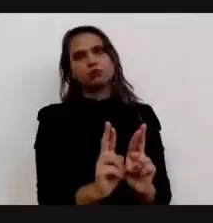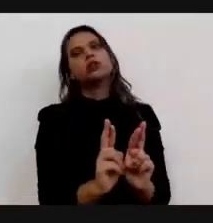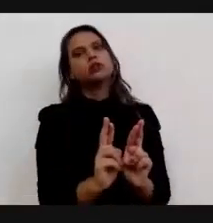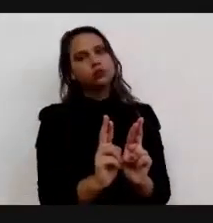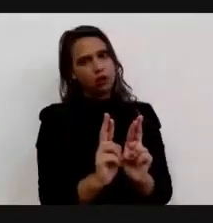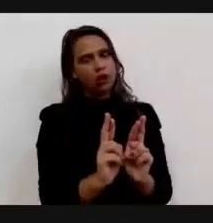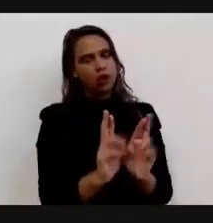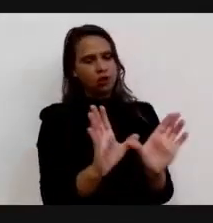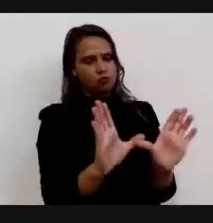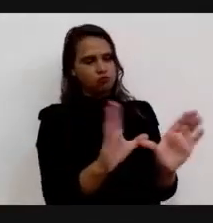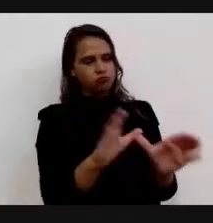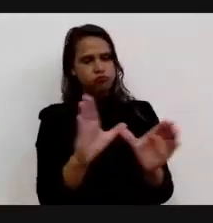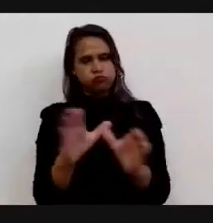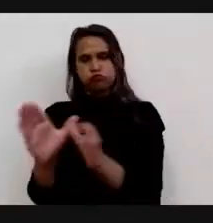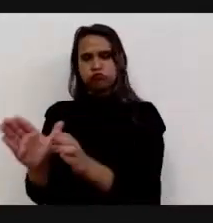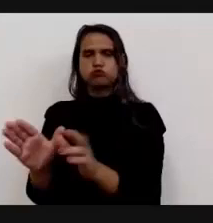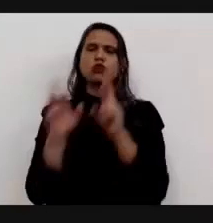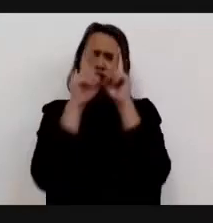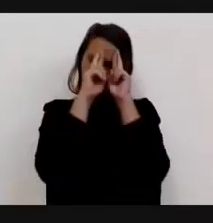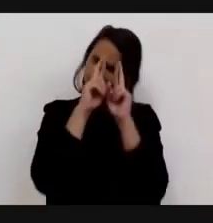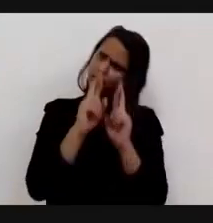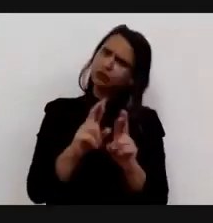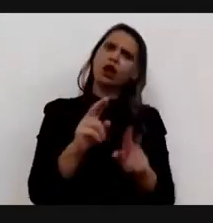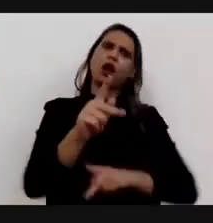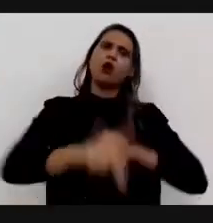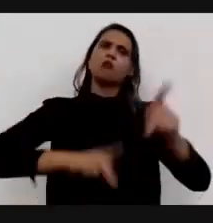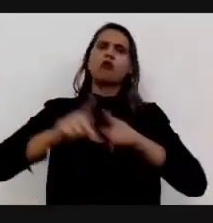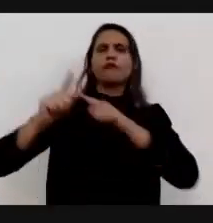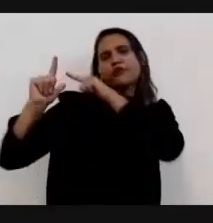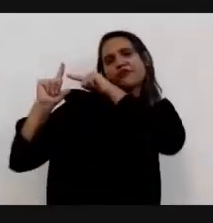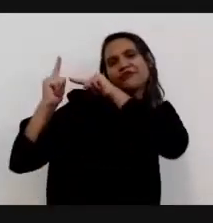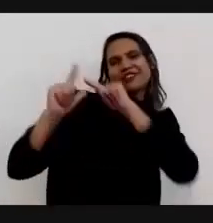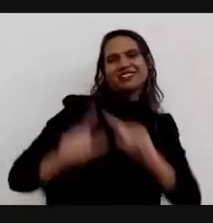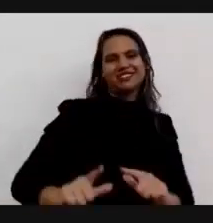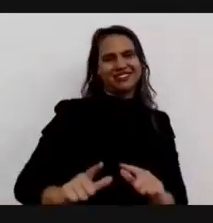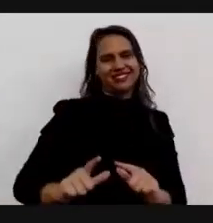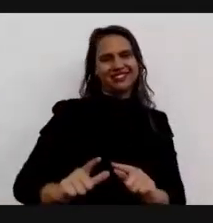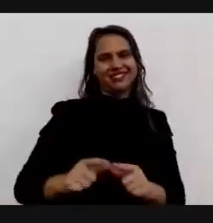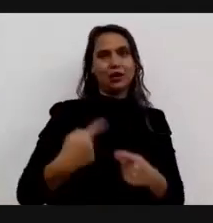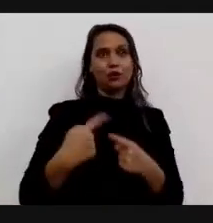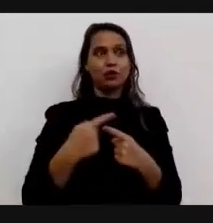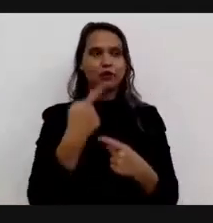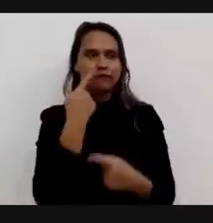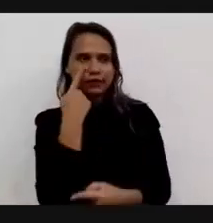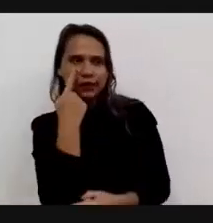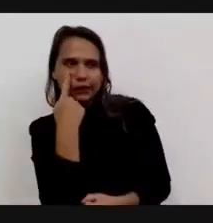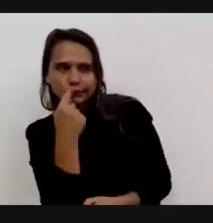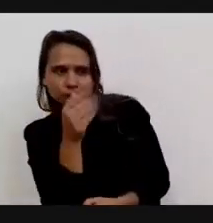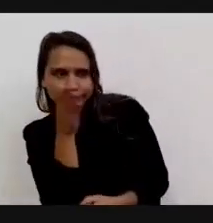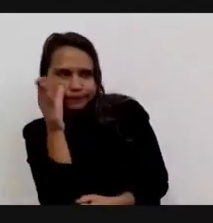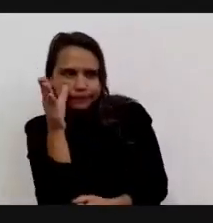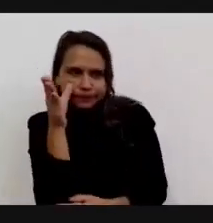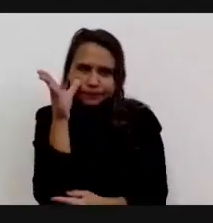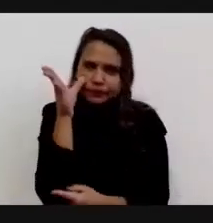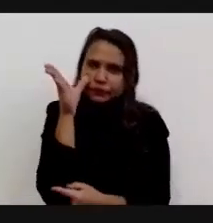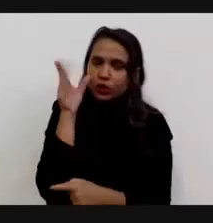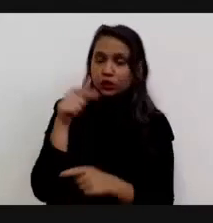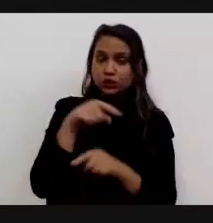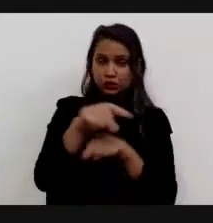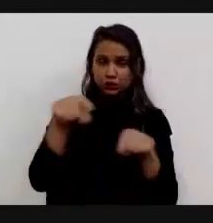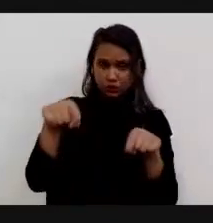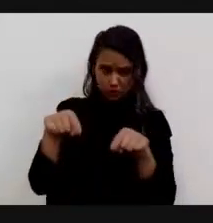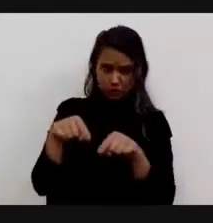vida dessas comunidades, desses povos tradicionais, porque a gente também tem que ficar de olho para ver se esses comitês, essas salas de